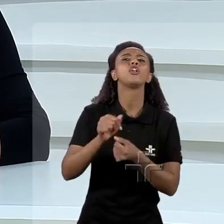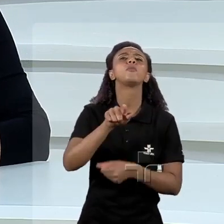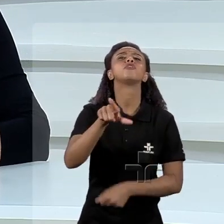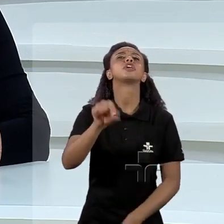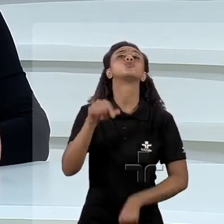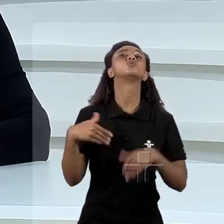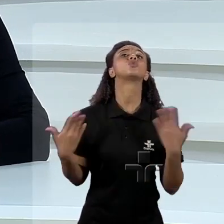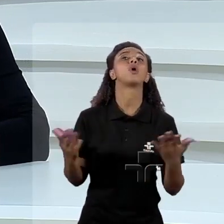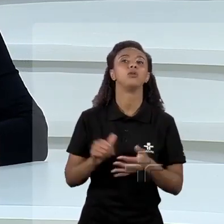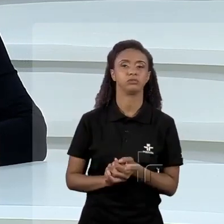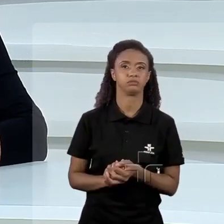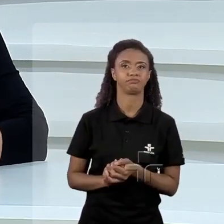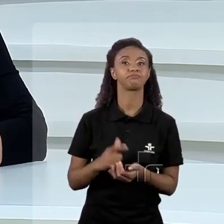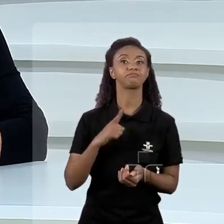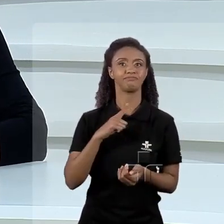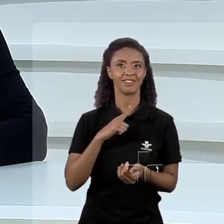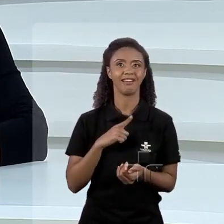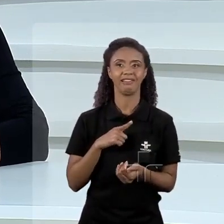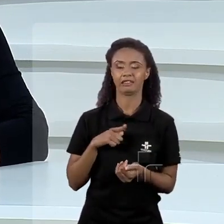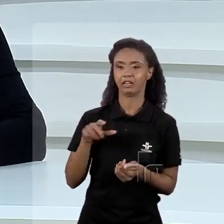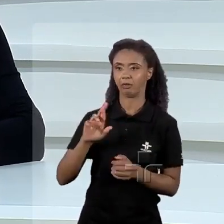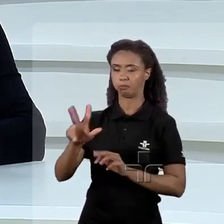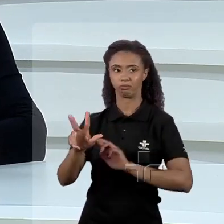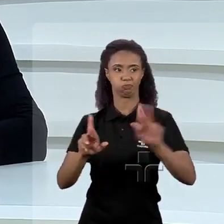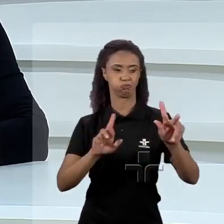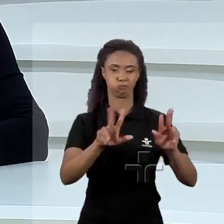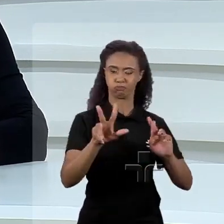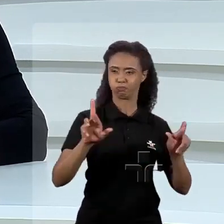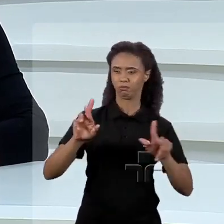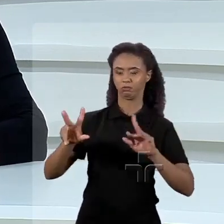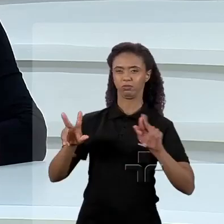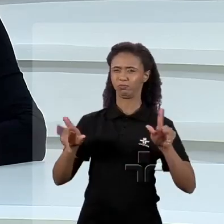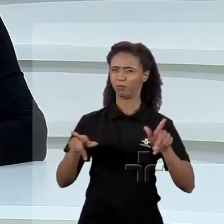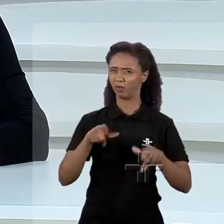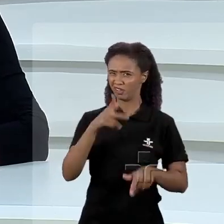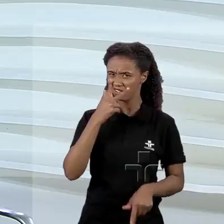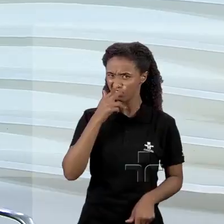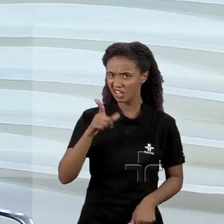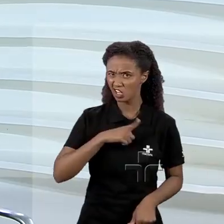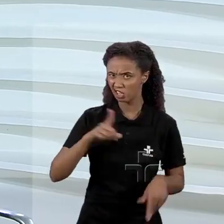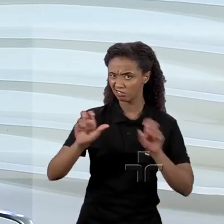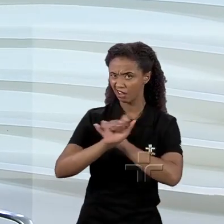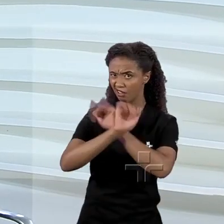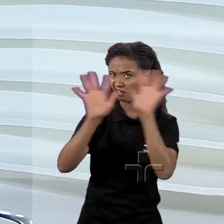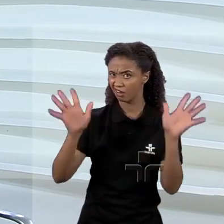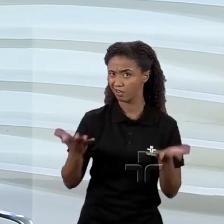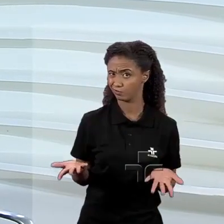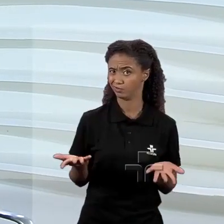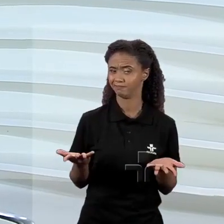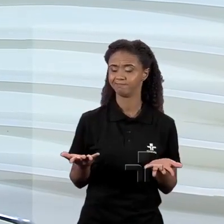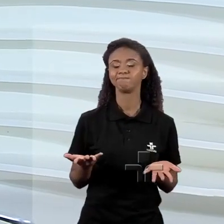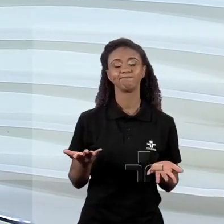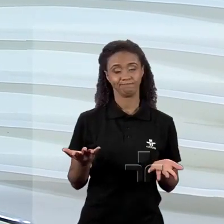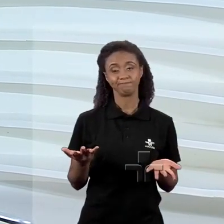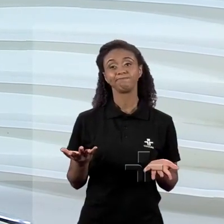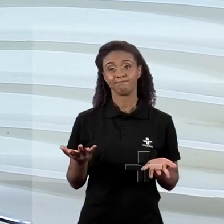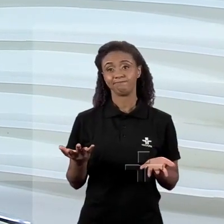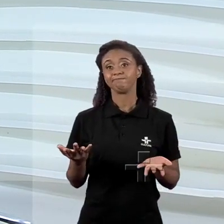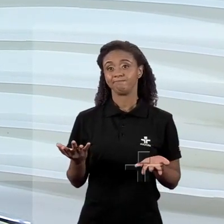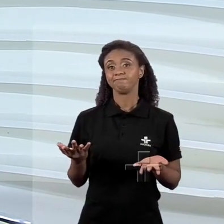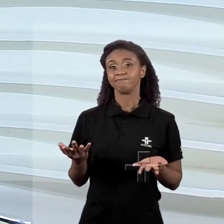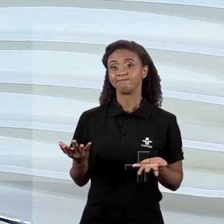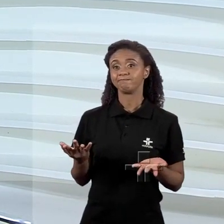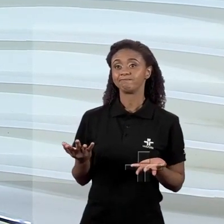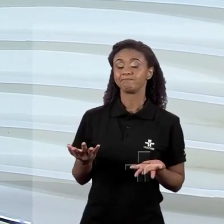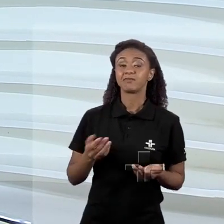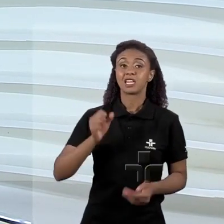sinais divergentes, o senhor ainda acha que é um programa claro, liberal? Cida, sim. Quem vai comandar a economia é o Paulo